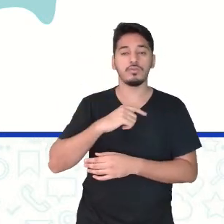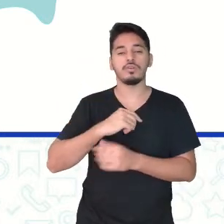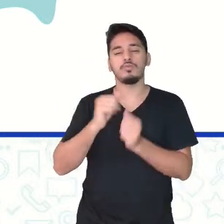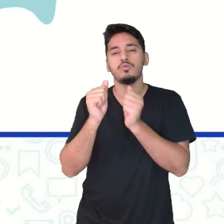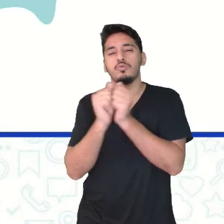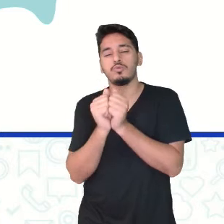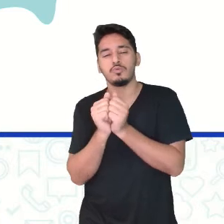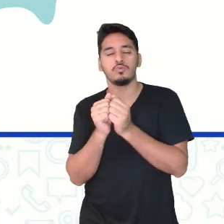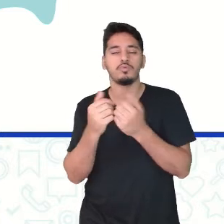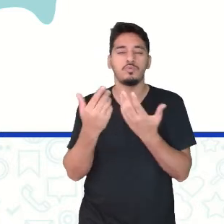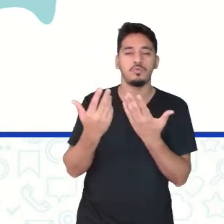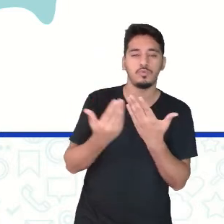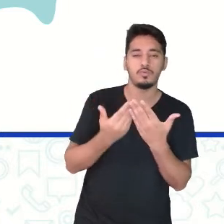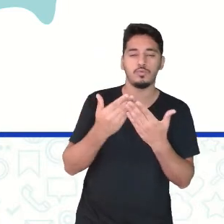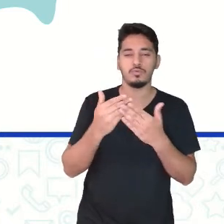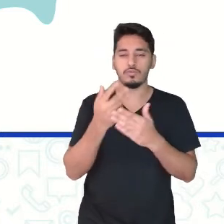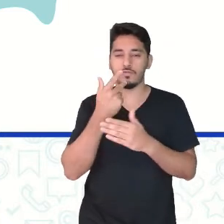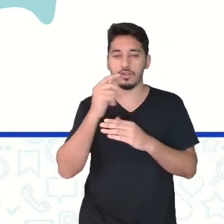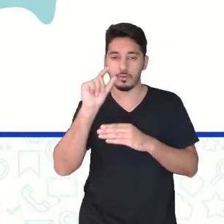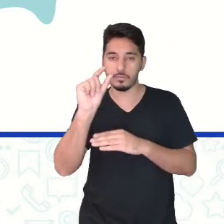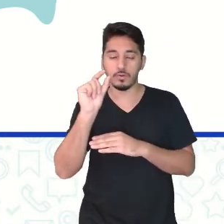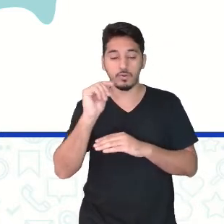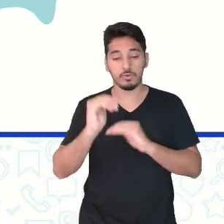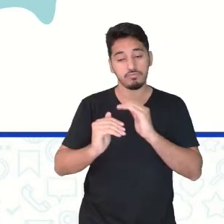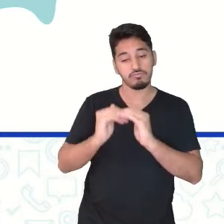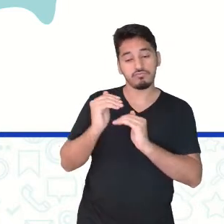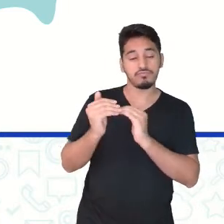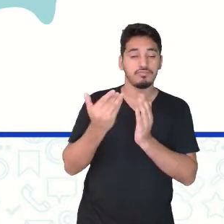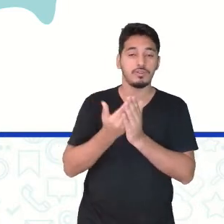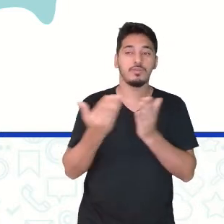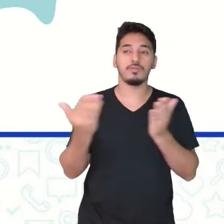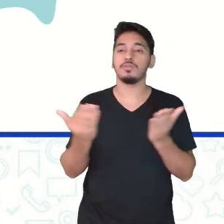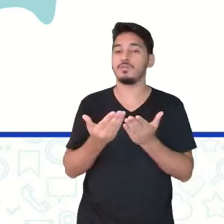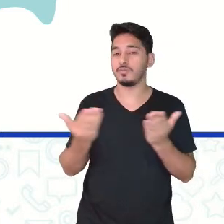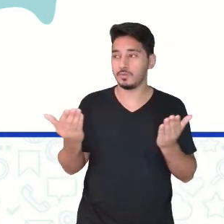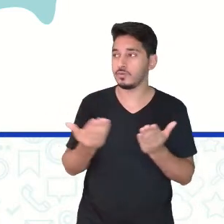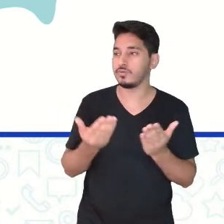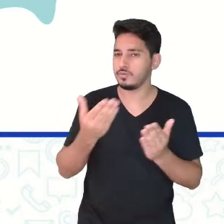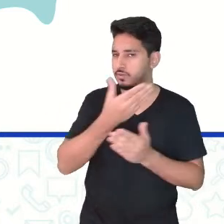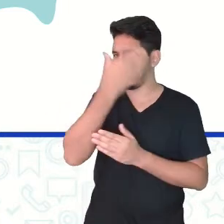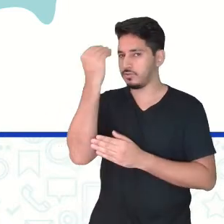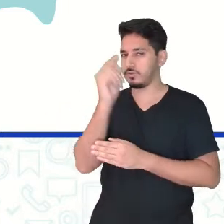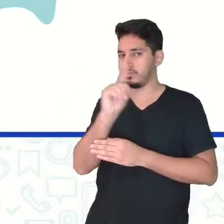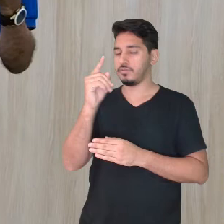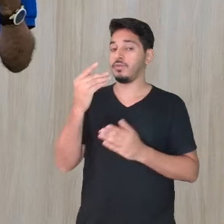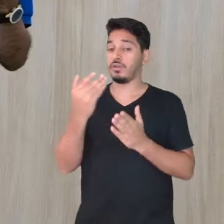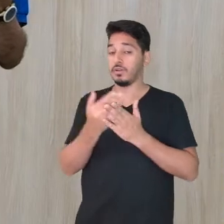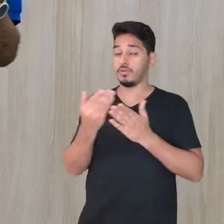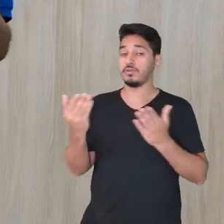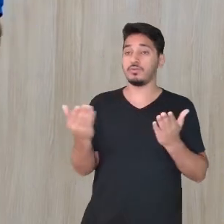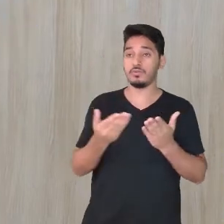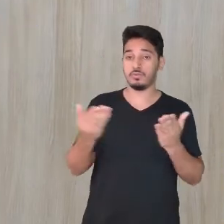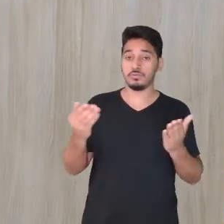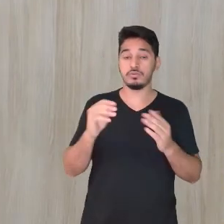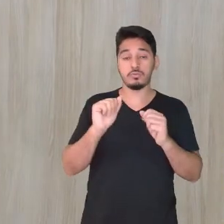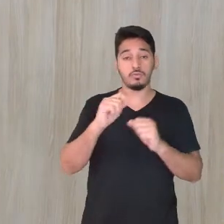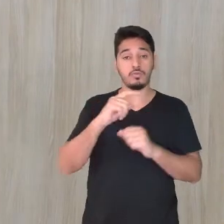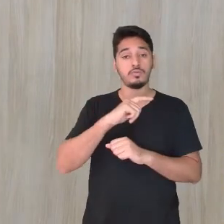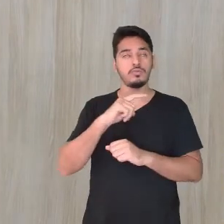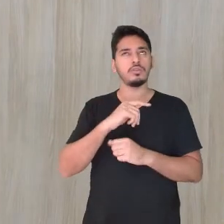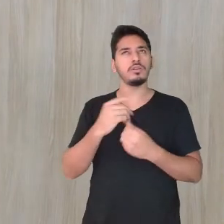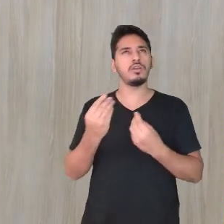acompanhar, vai desenvolver direitinho com vocês toda a aula de hoje. E não esquece que essa aula também você pode